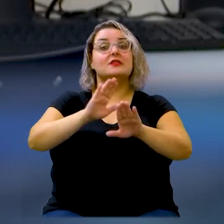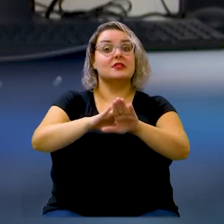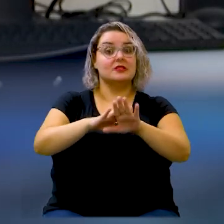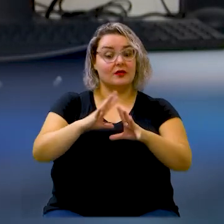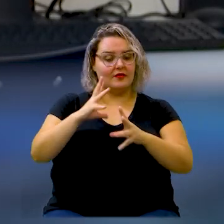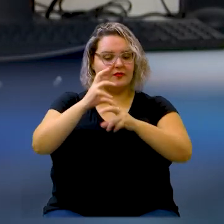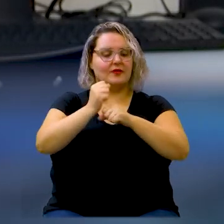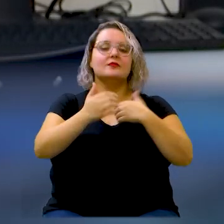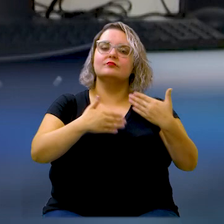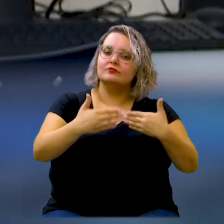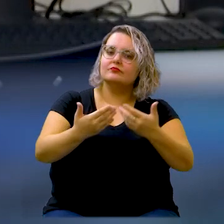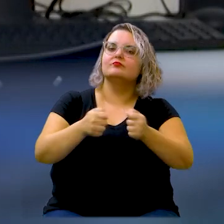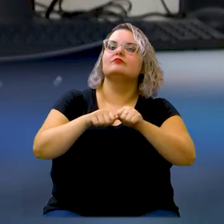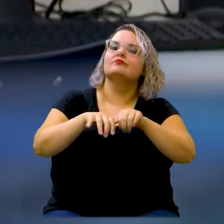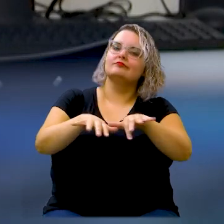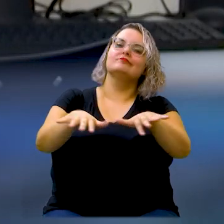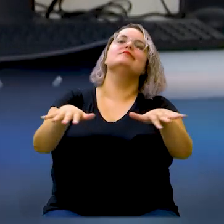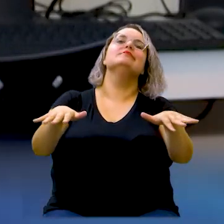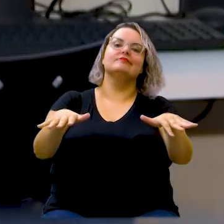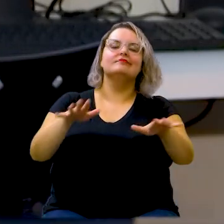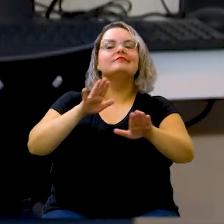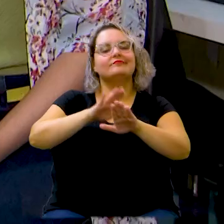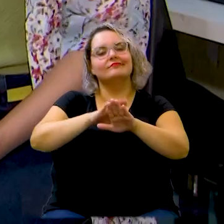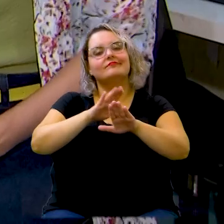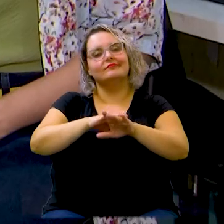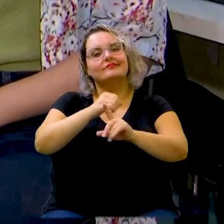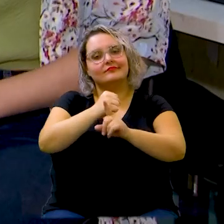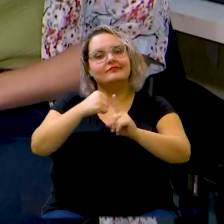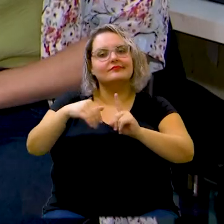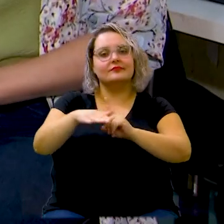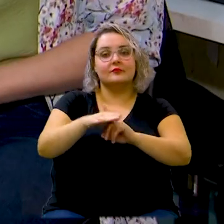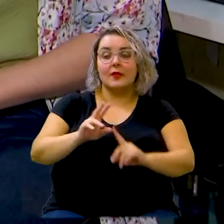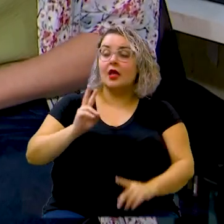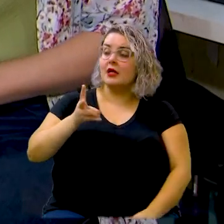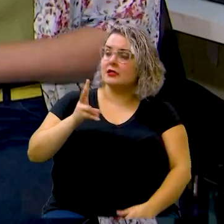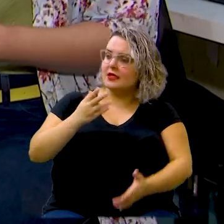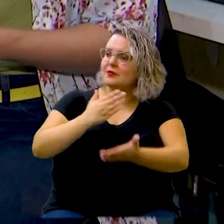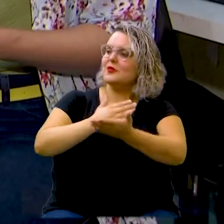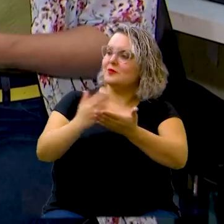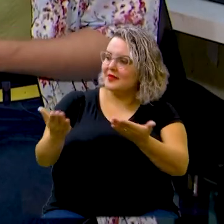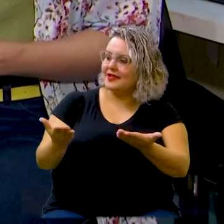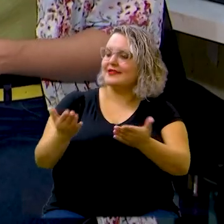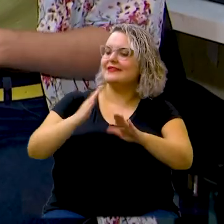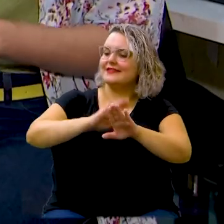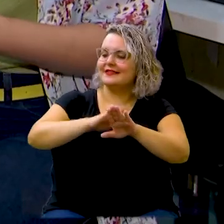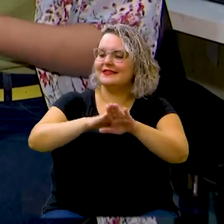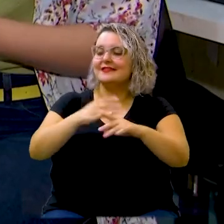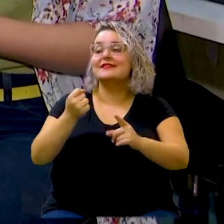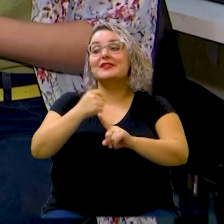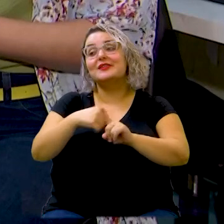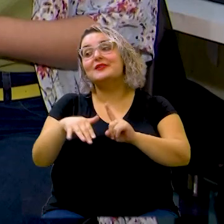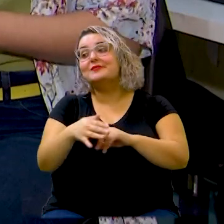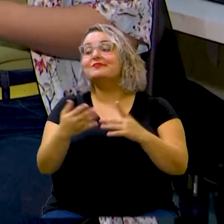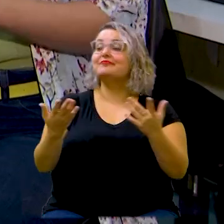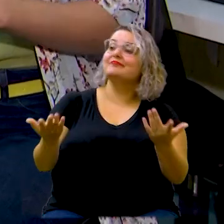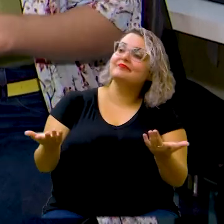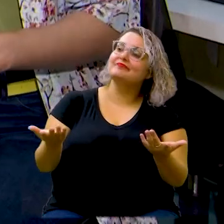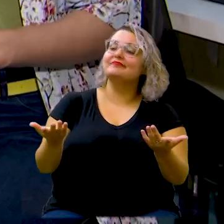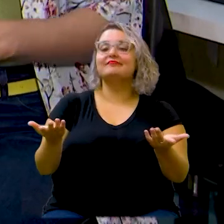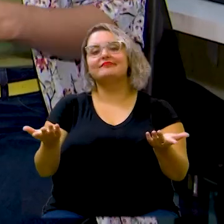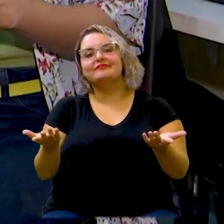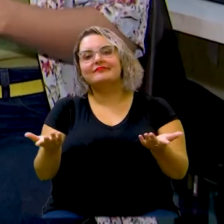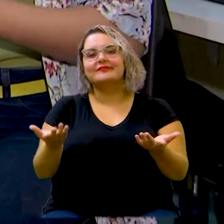dos anos foi ampliando a sua ação social. Sempre começa assim, né? Essas ações sociais, vamos dar